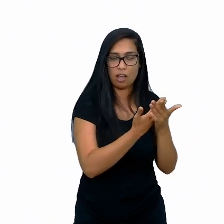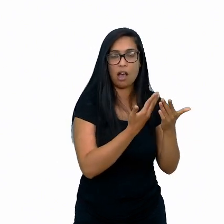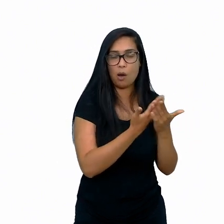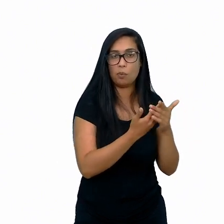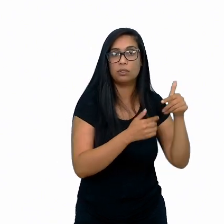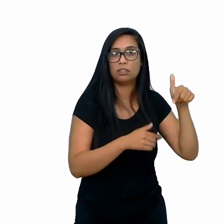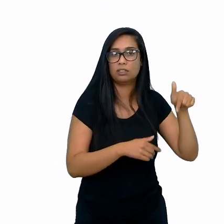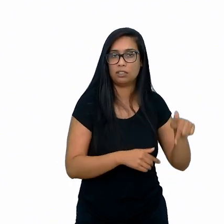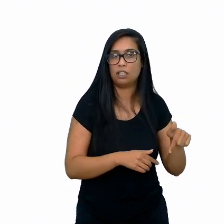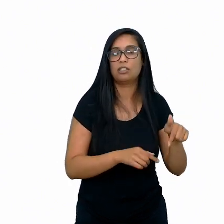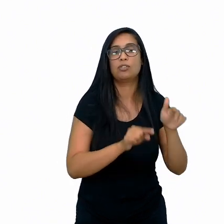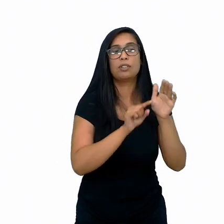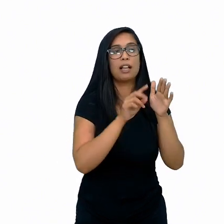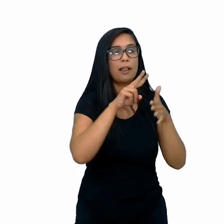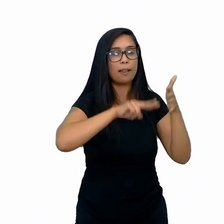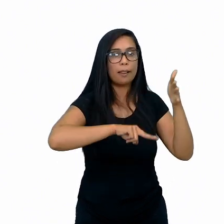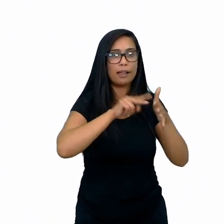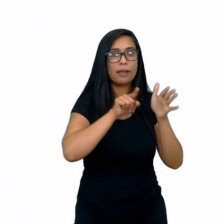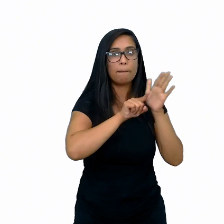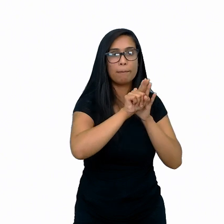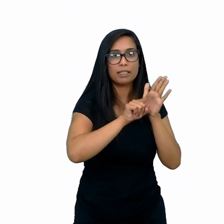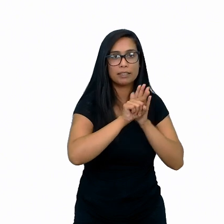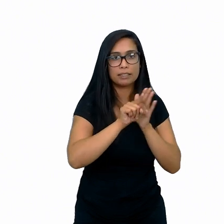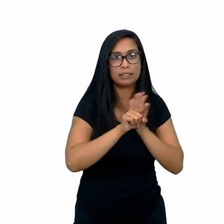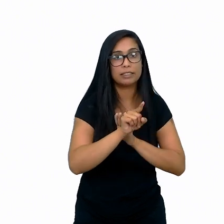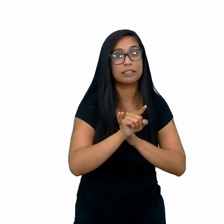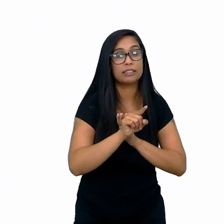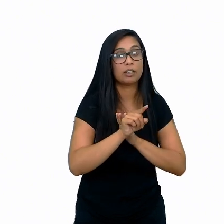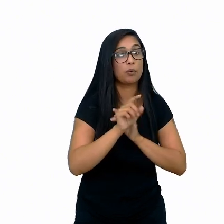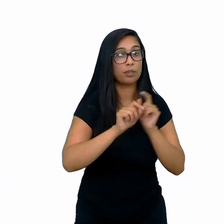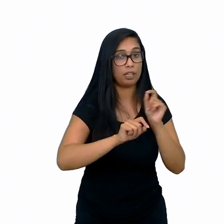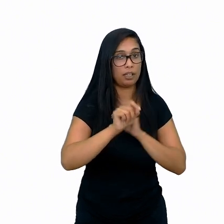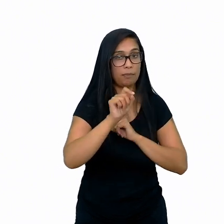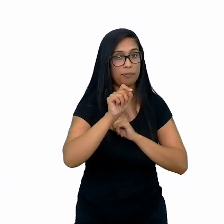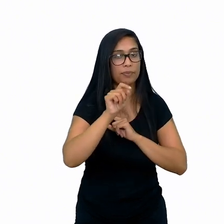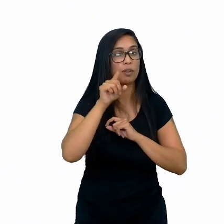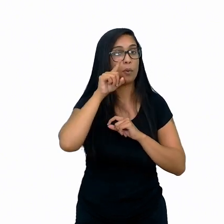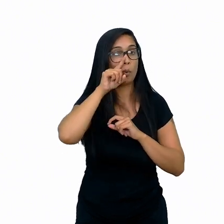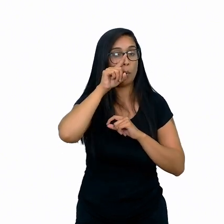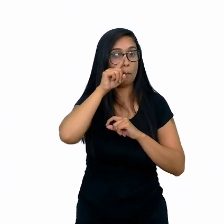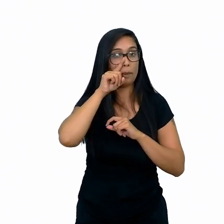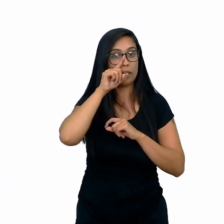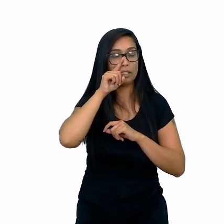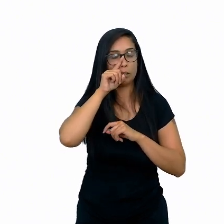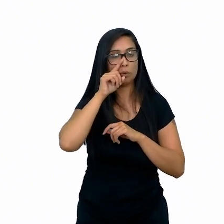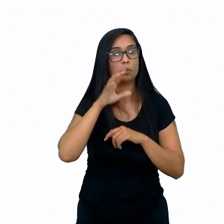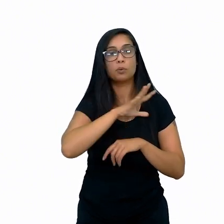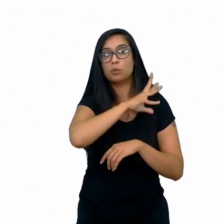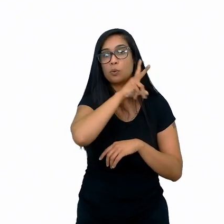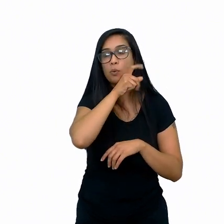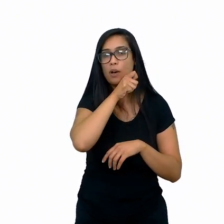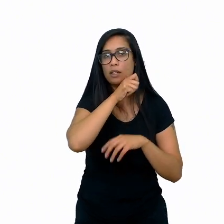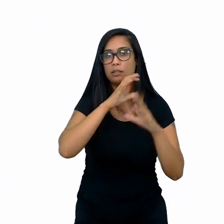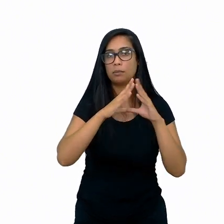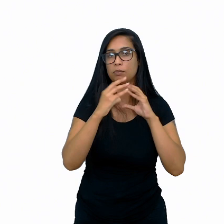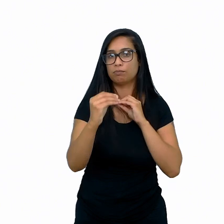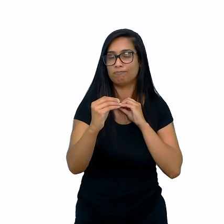para pesquisar sobre um animal que está em extinção no Brasil. E a partir dessa